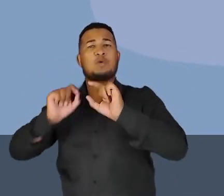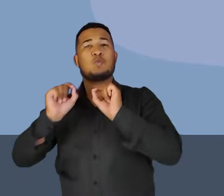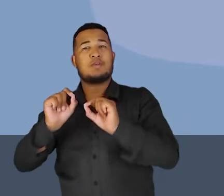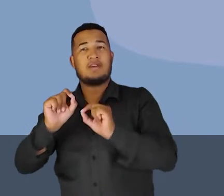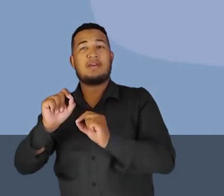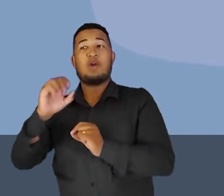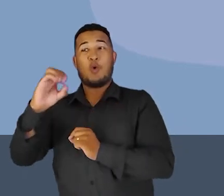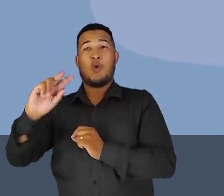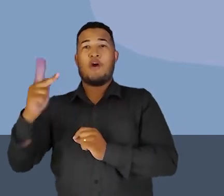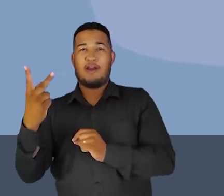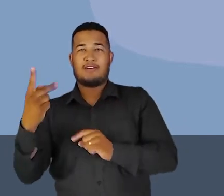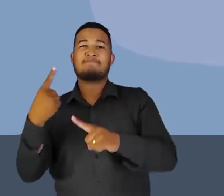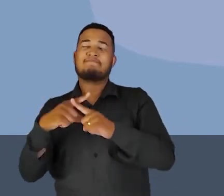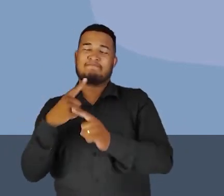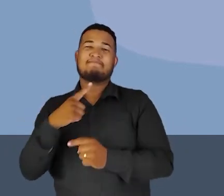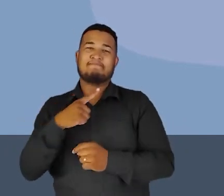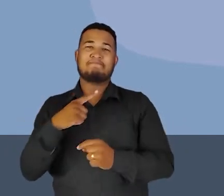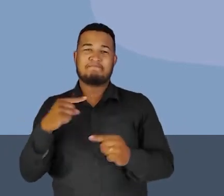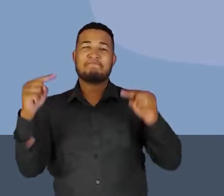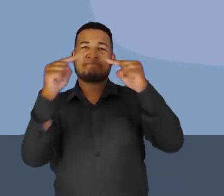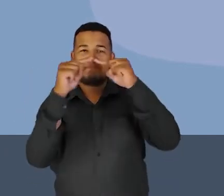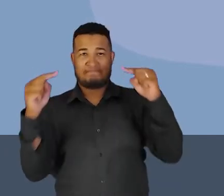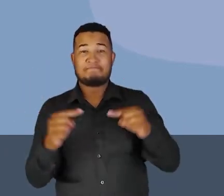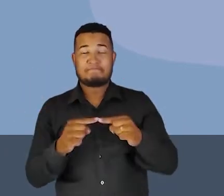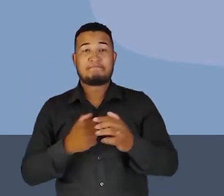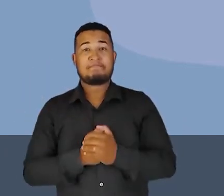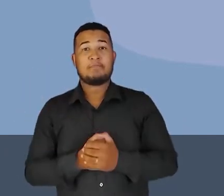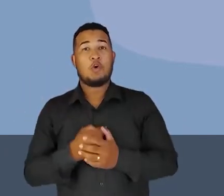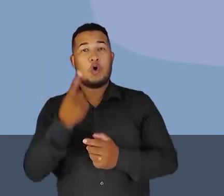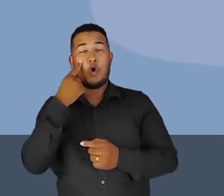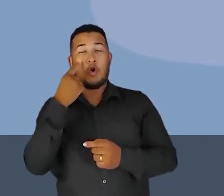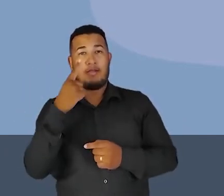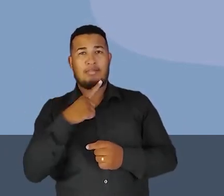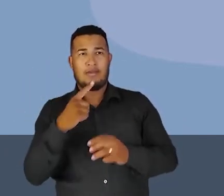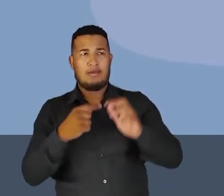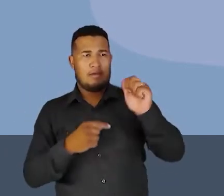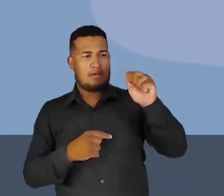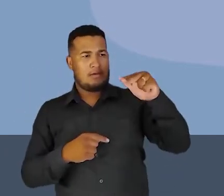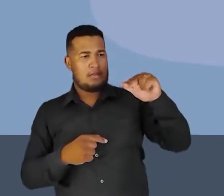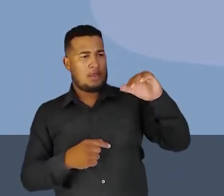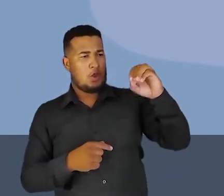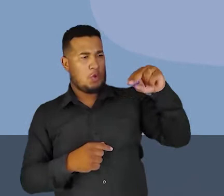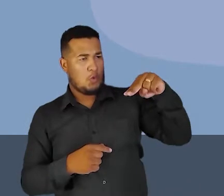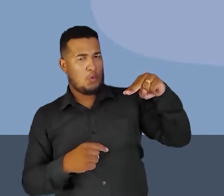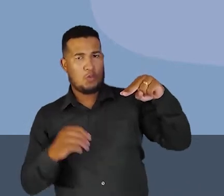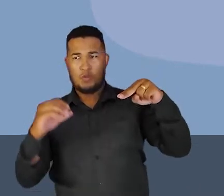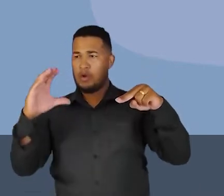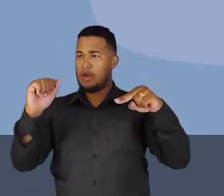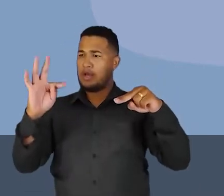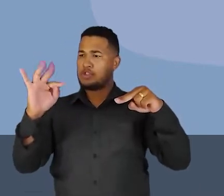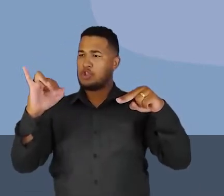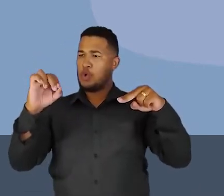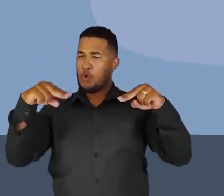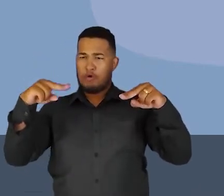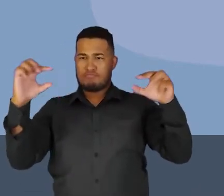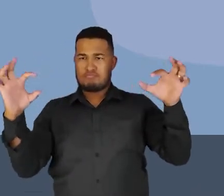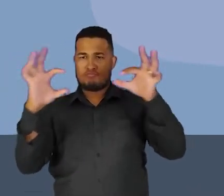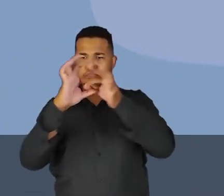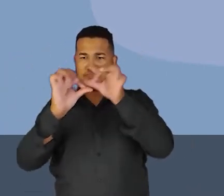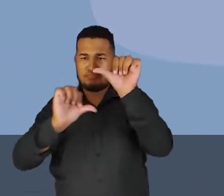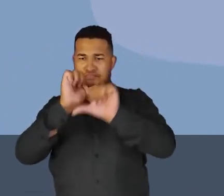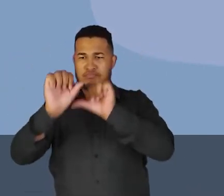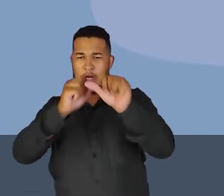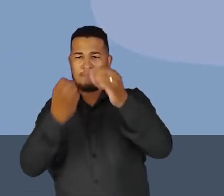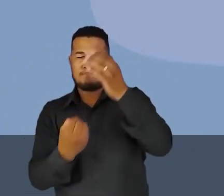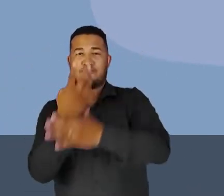tem a hidroxila. Como a gente já disse, eu vou ter o ânion do ácido reagindo com o cátion da base. Então, eu vou ter a produção